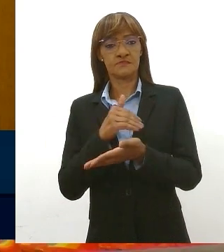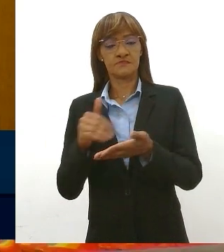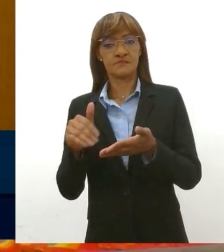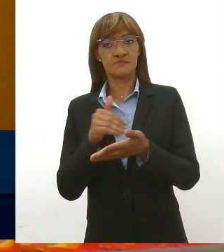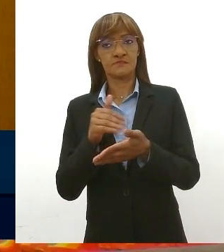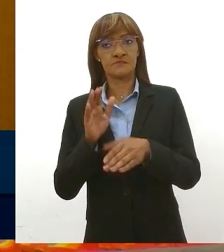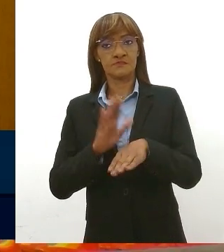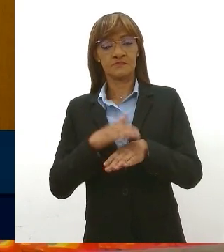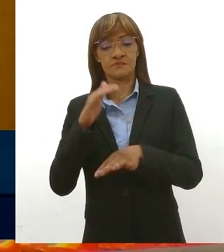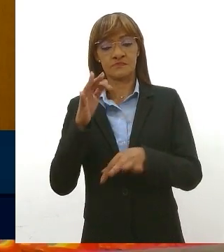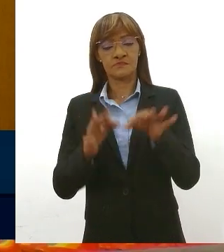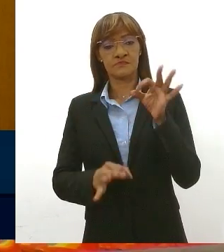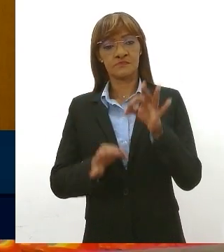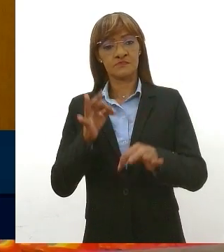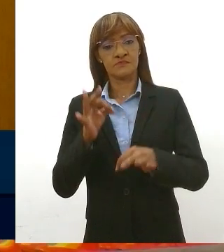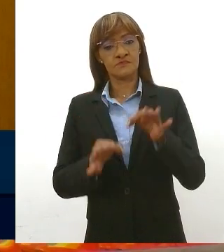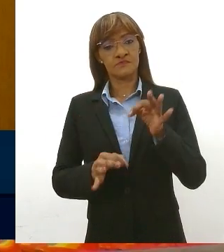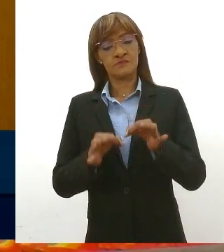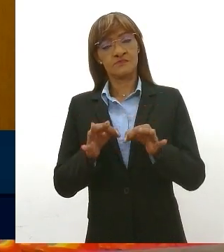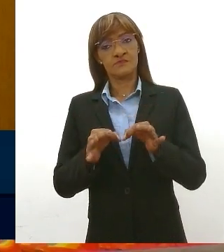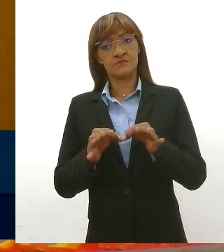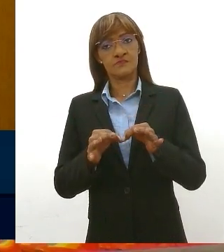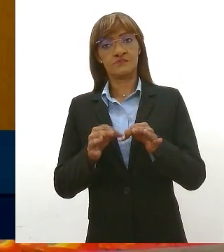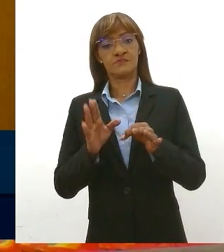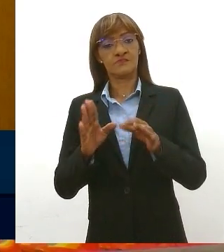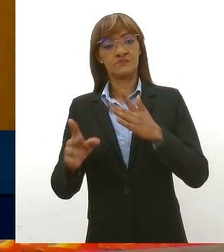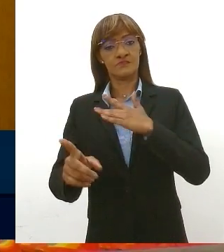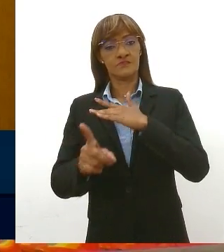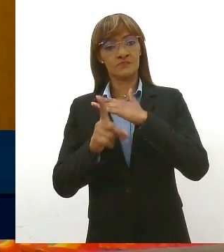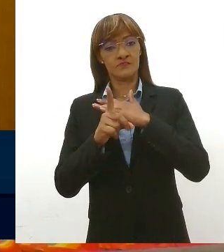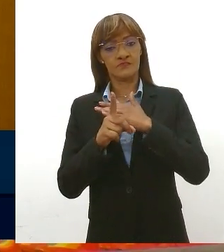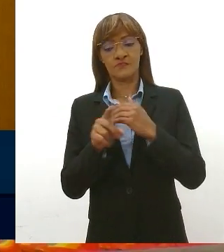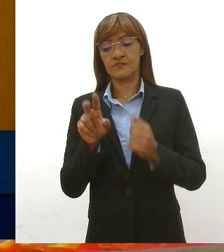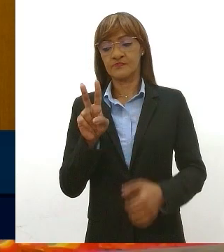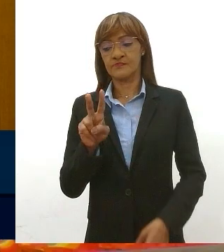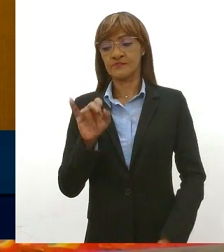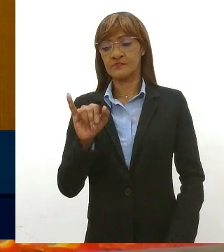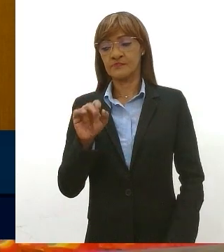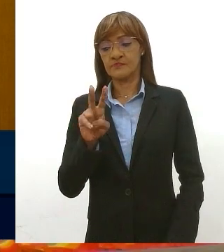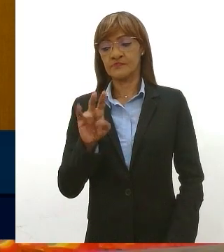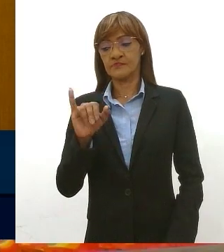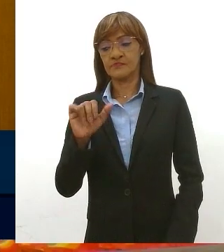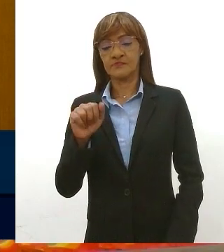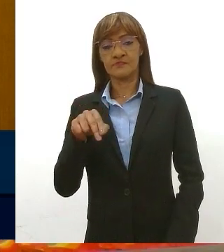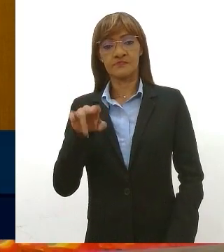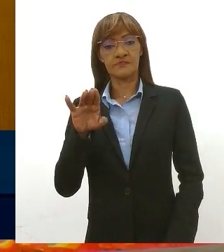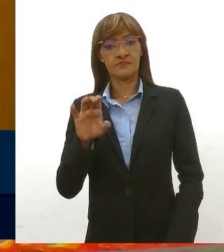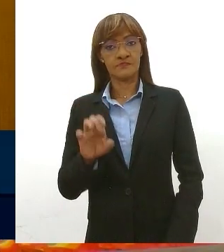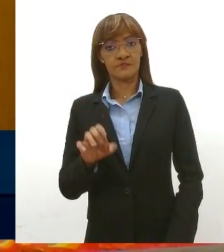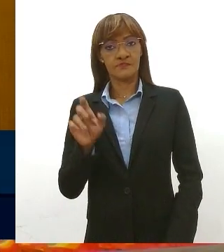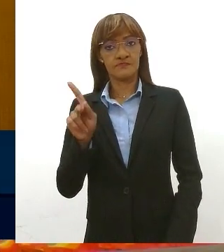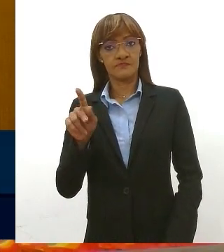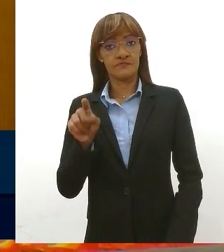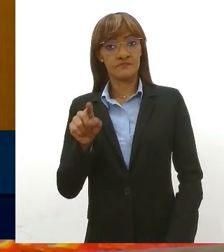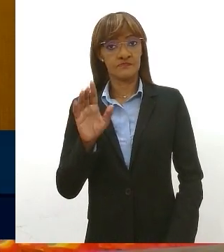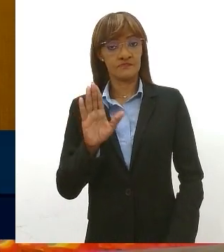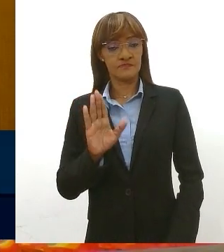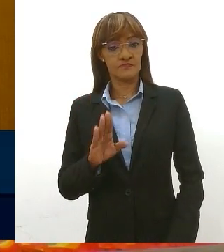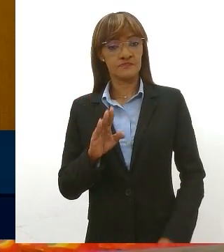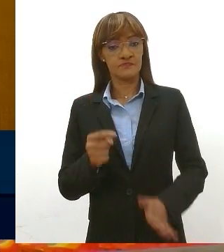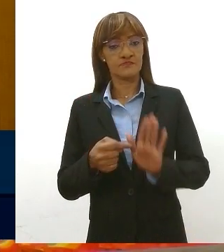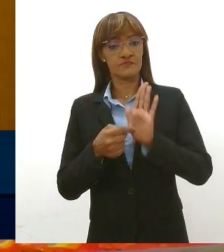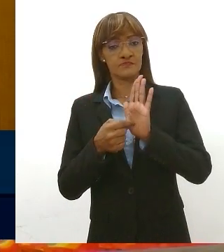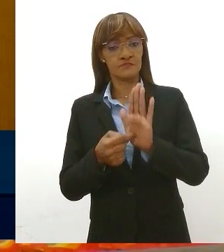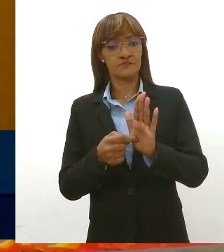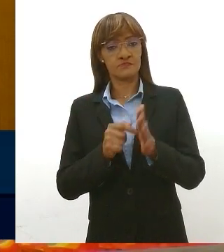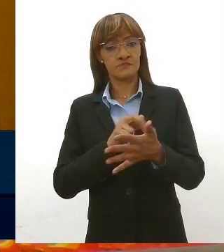do Consumidor, Viviane Pessoa, com o objetivo de apresentar uma série de projetos